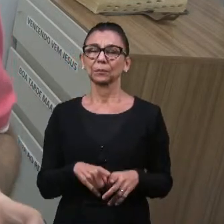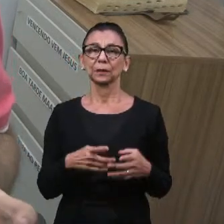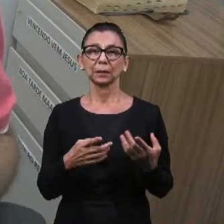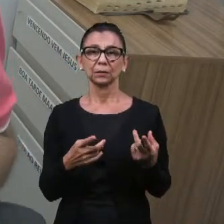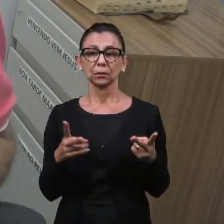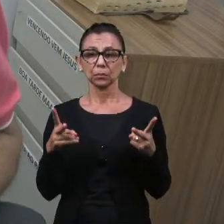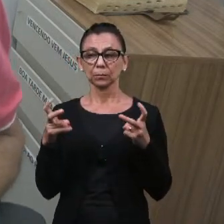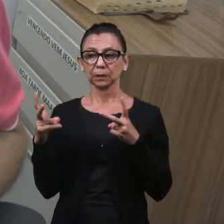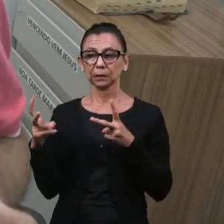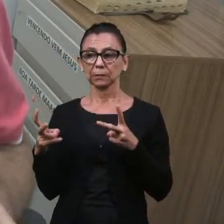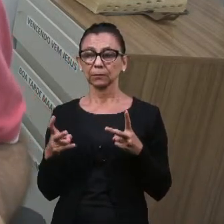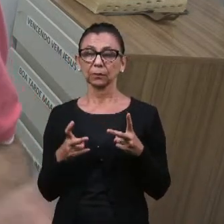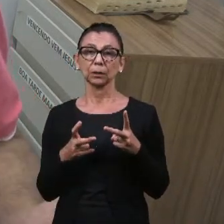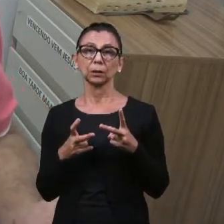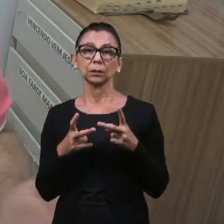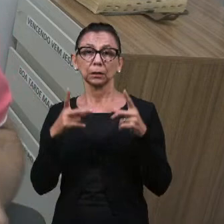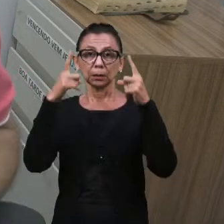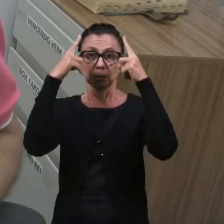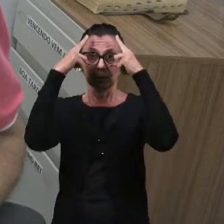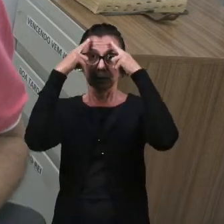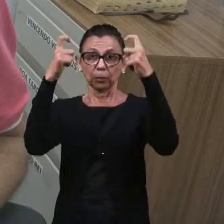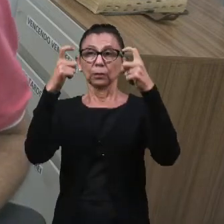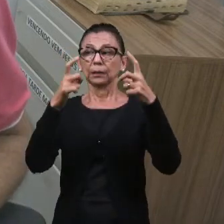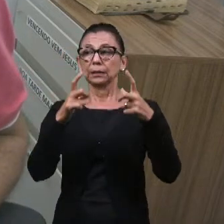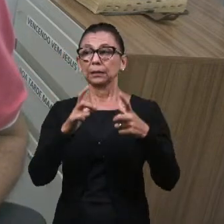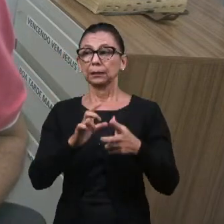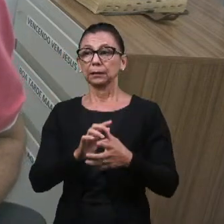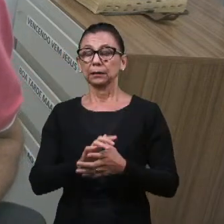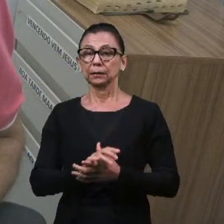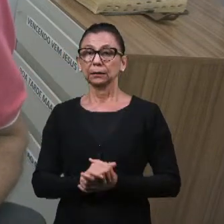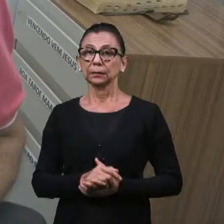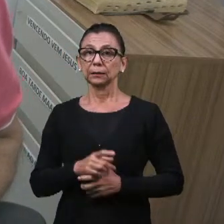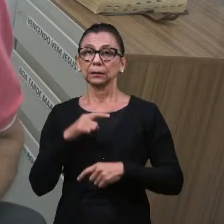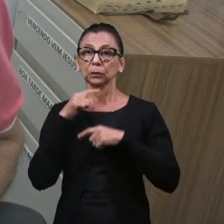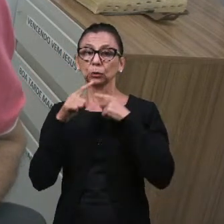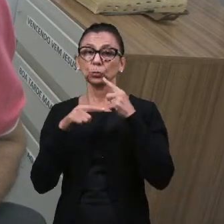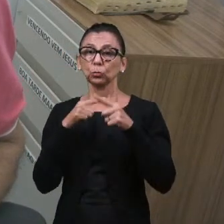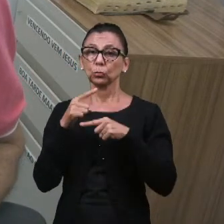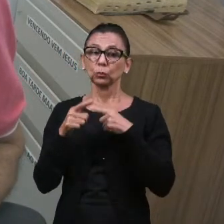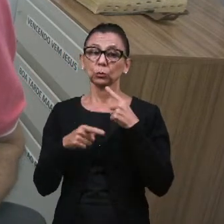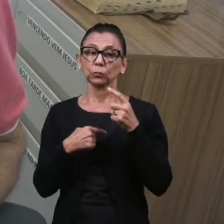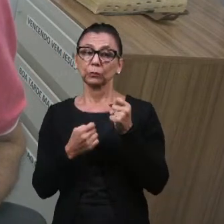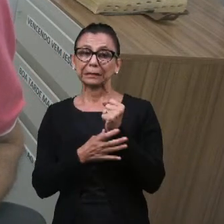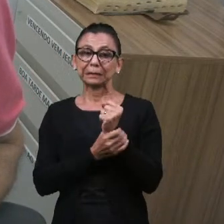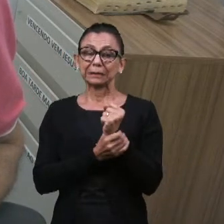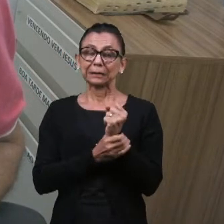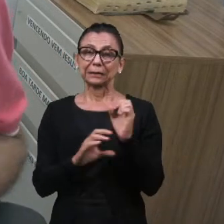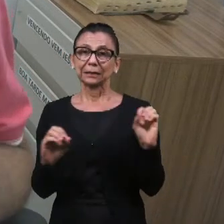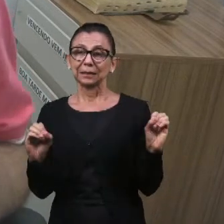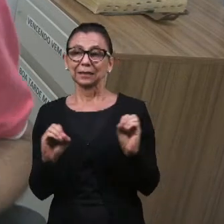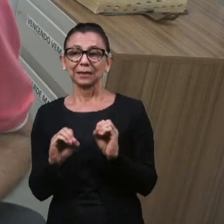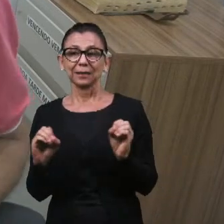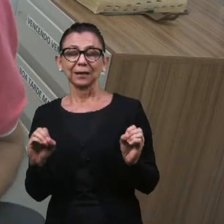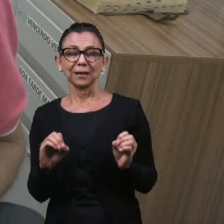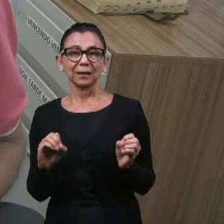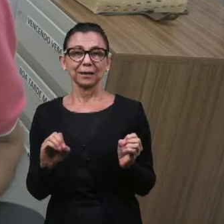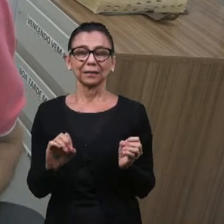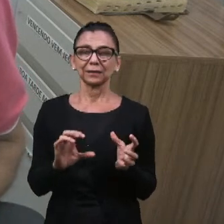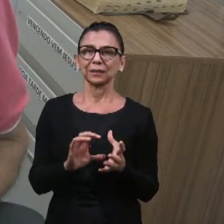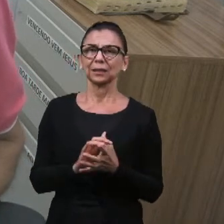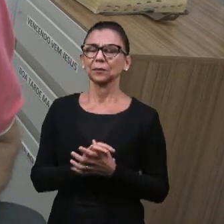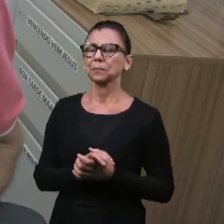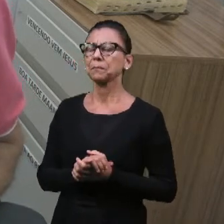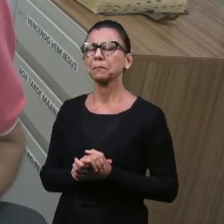A insegurança, o desemprego, a fome, tudo isso, de alguma maneira, o senhor acha que